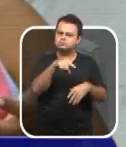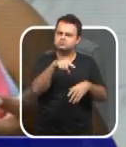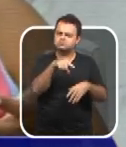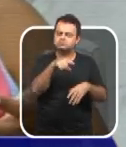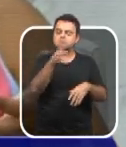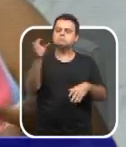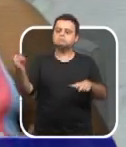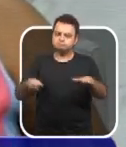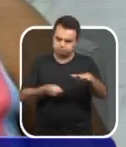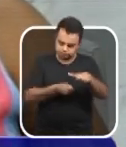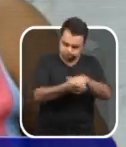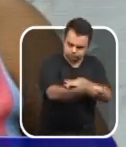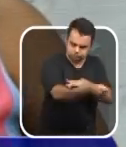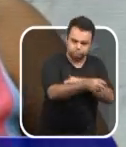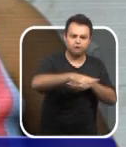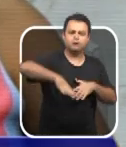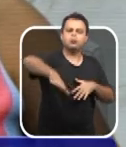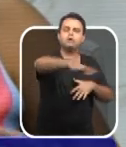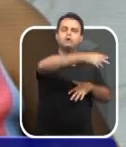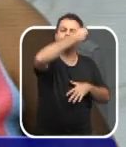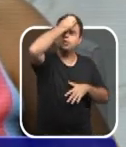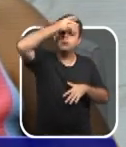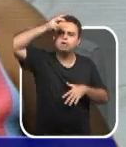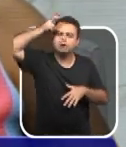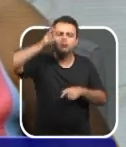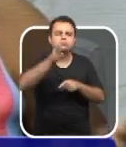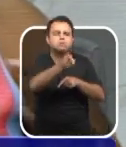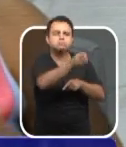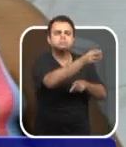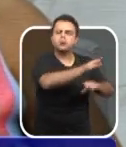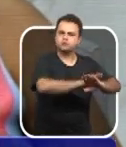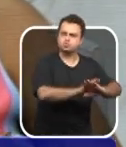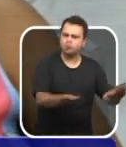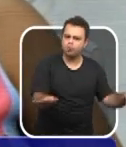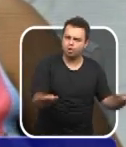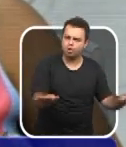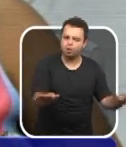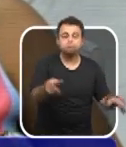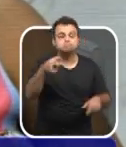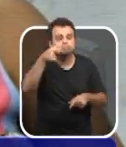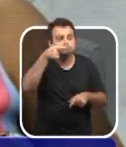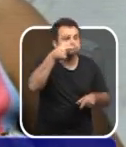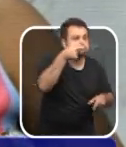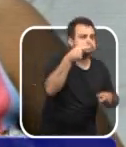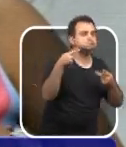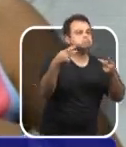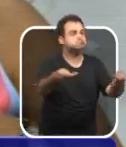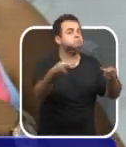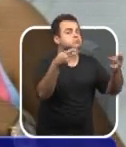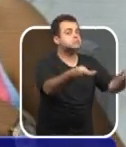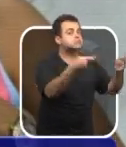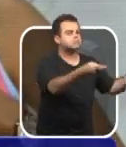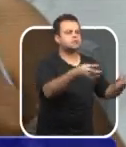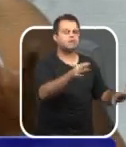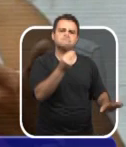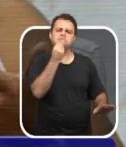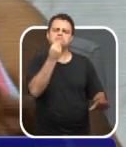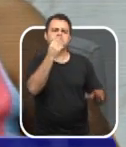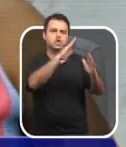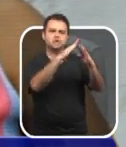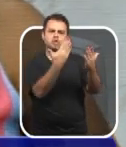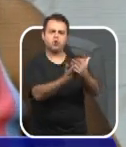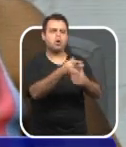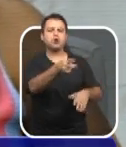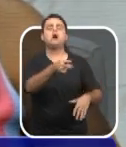rede. Mas a gente tem que ver a longo prazo deles estarem nas escolas, porque tanto o professor como